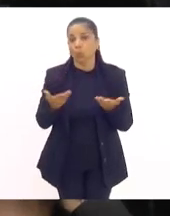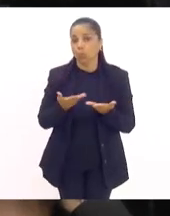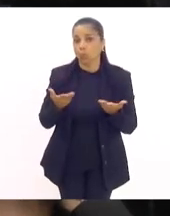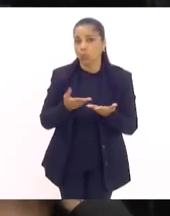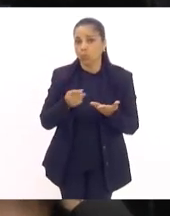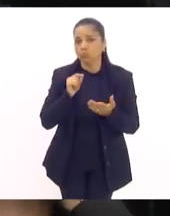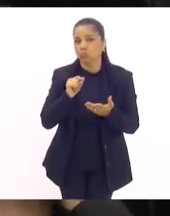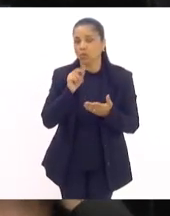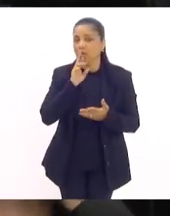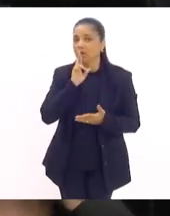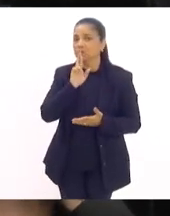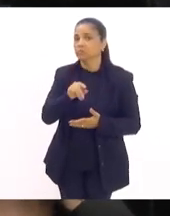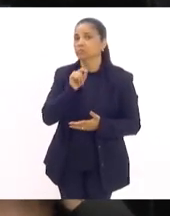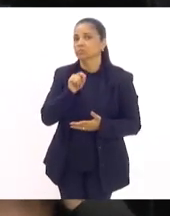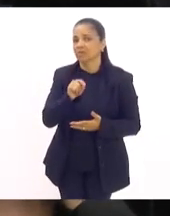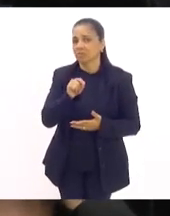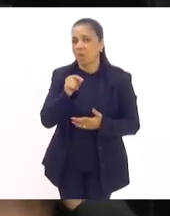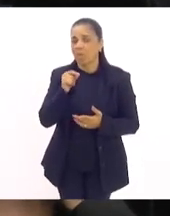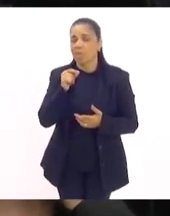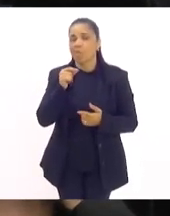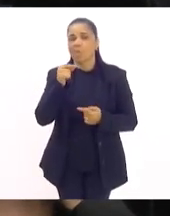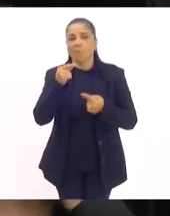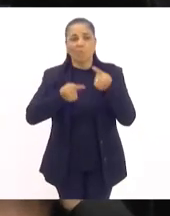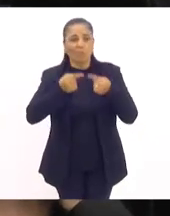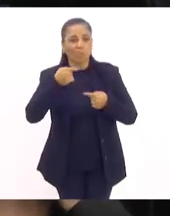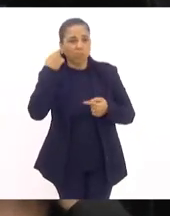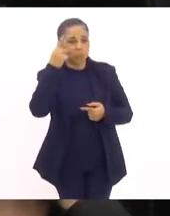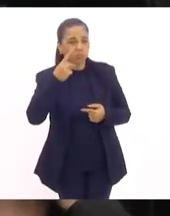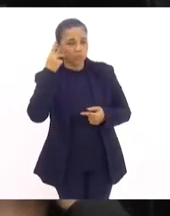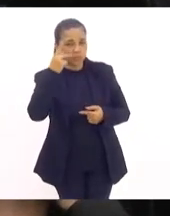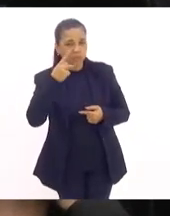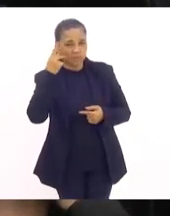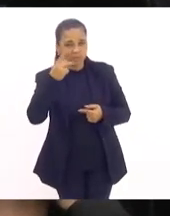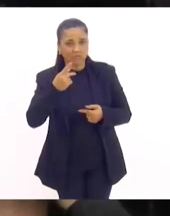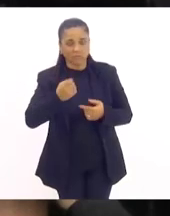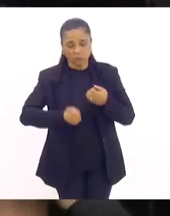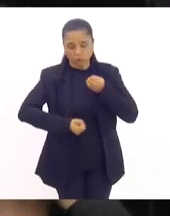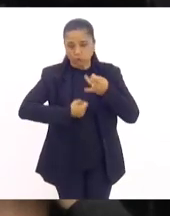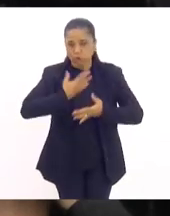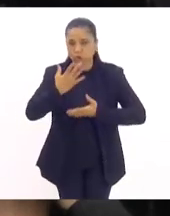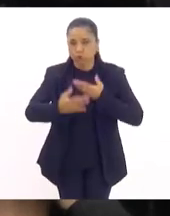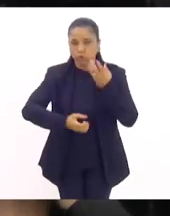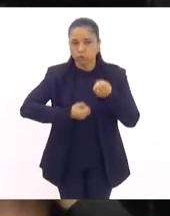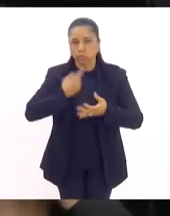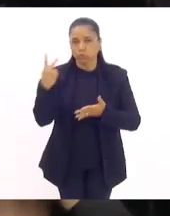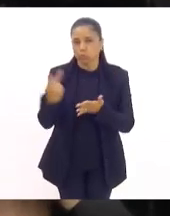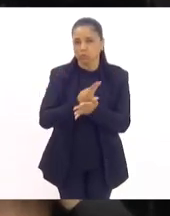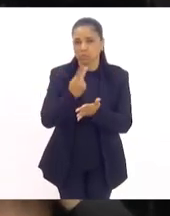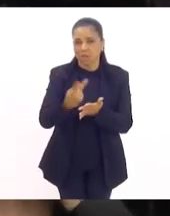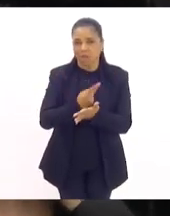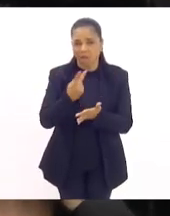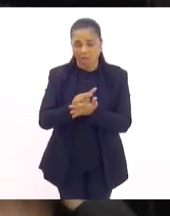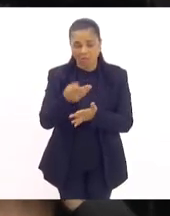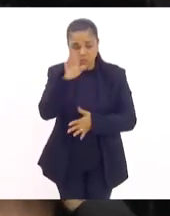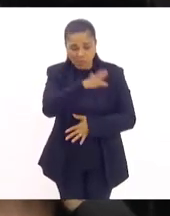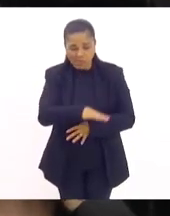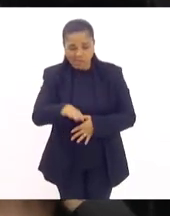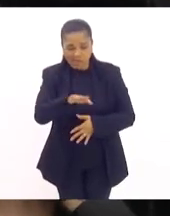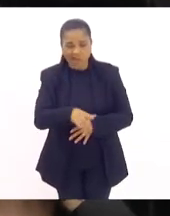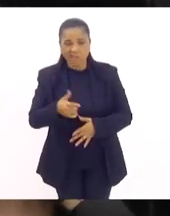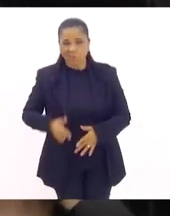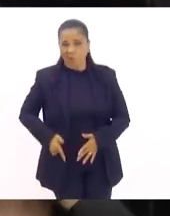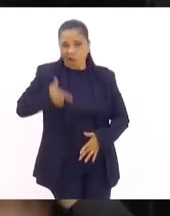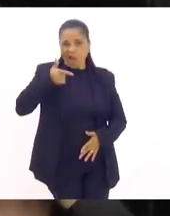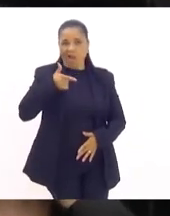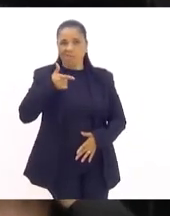uma política desastrada, de um discurso inconsequente, onde colocou em televisão criança usando arminha e outras coisas mais.